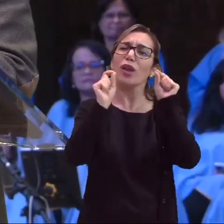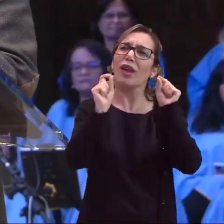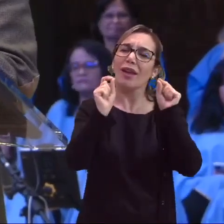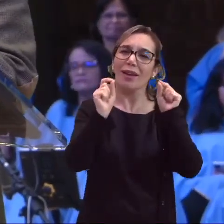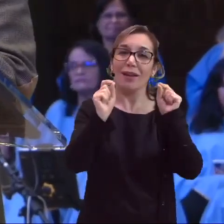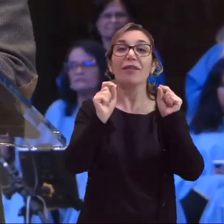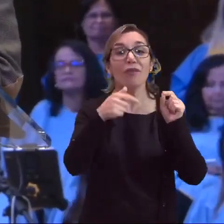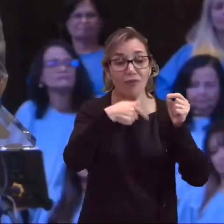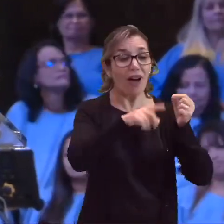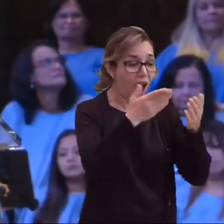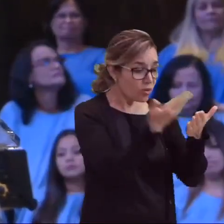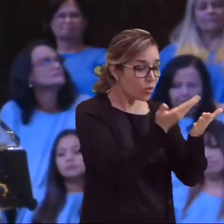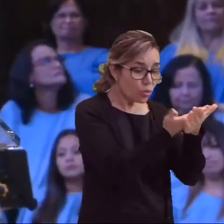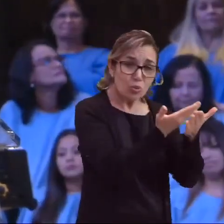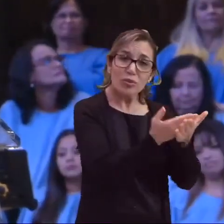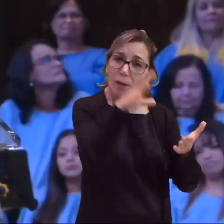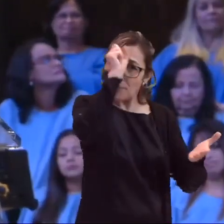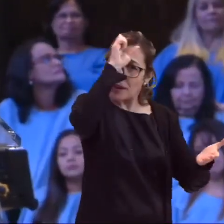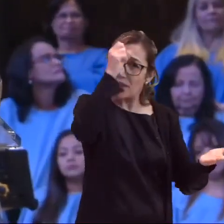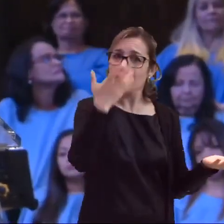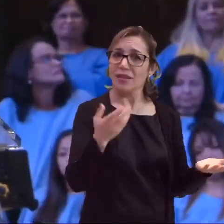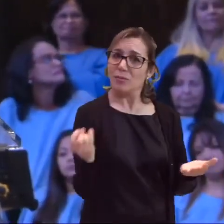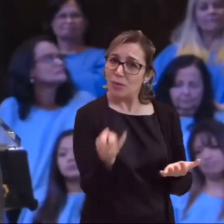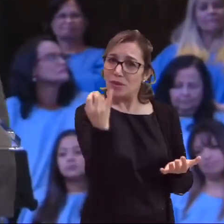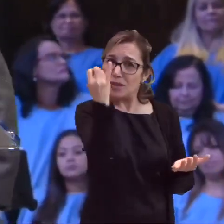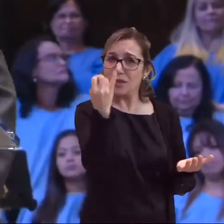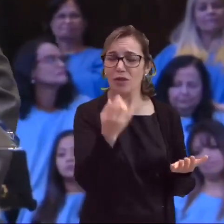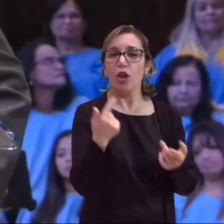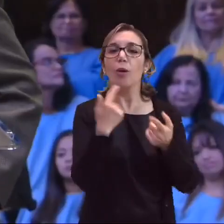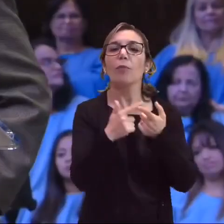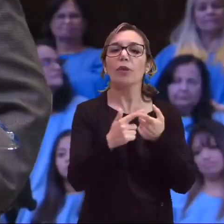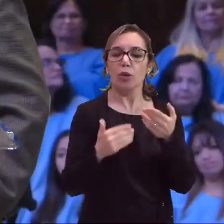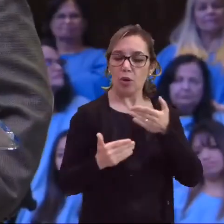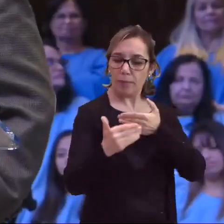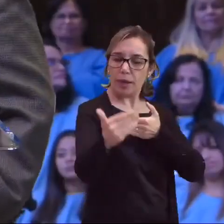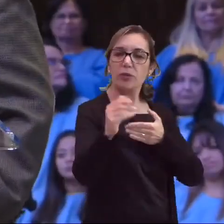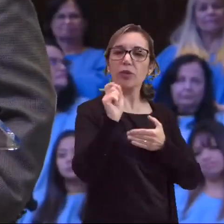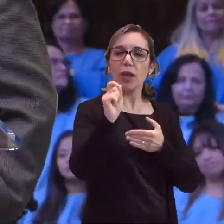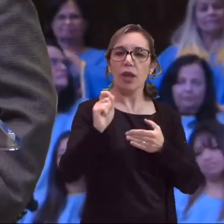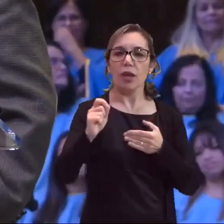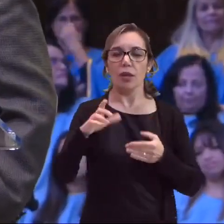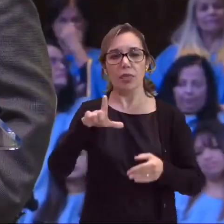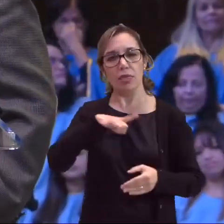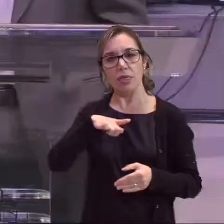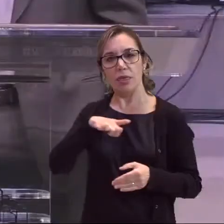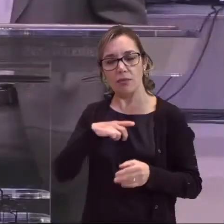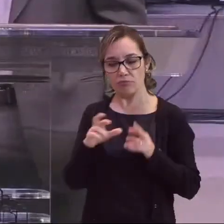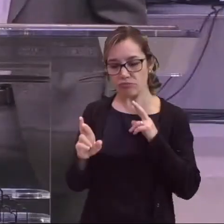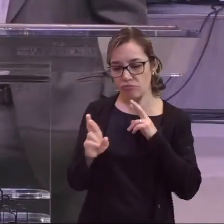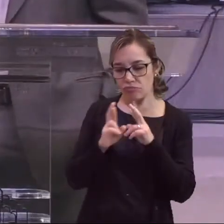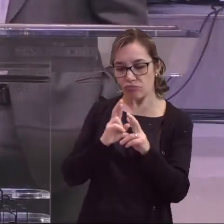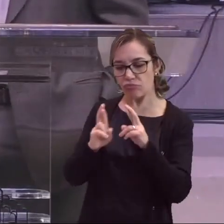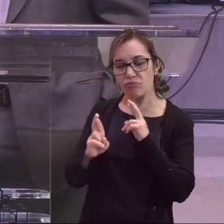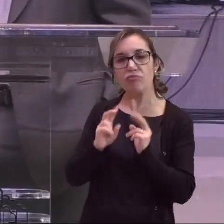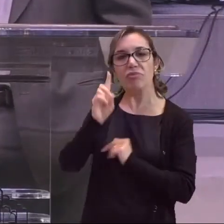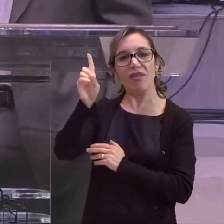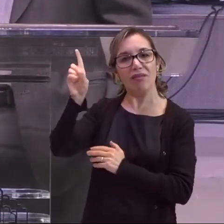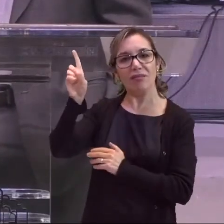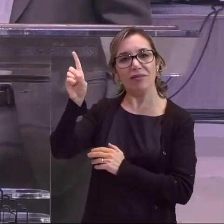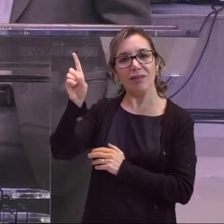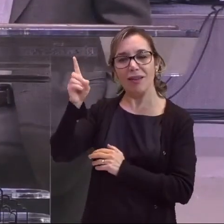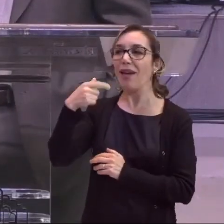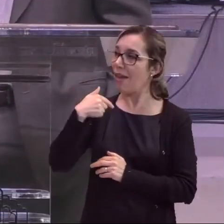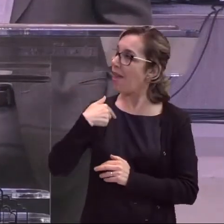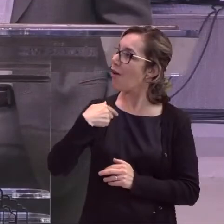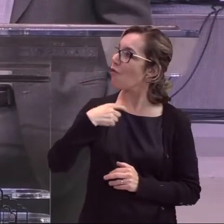o invés de religiosidade e lá em João 14 Jesus confirma isso dizendo entanto está